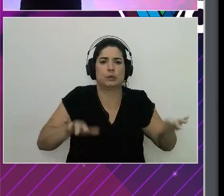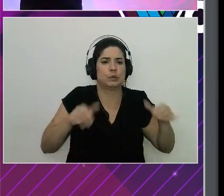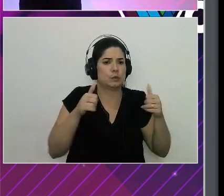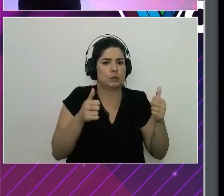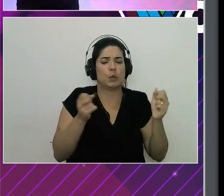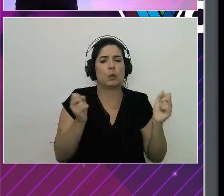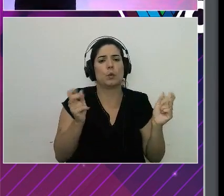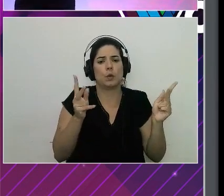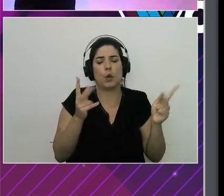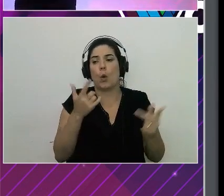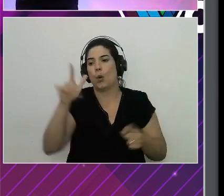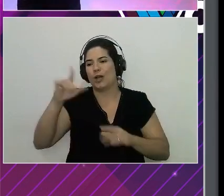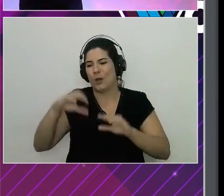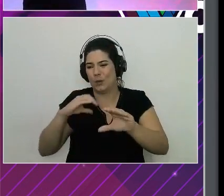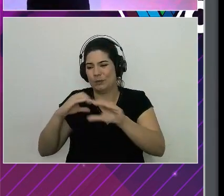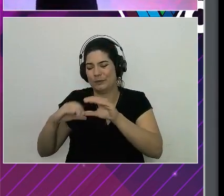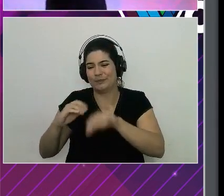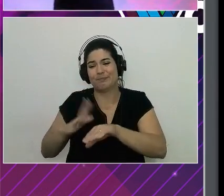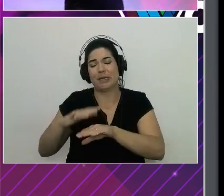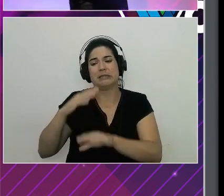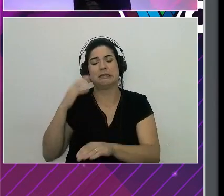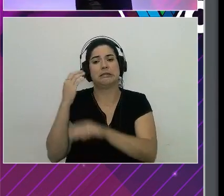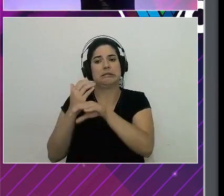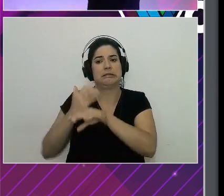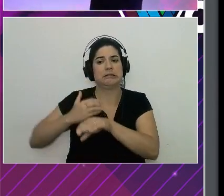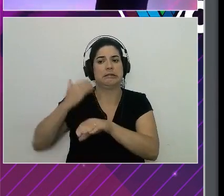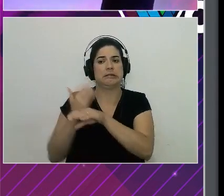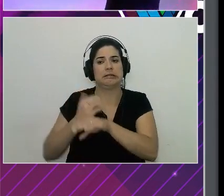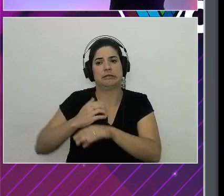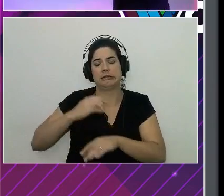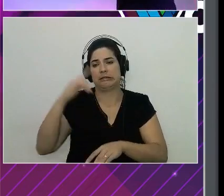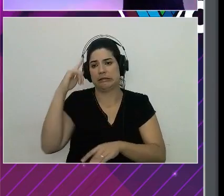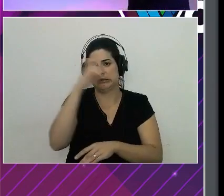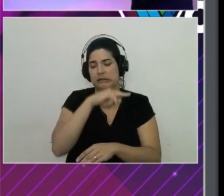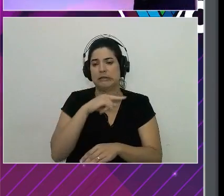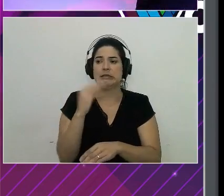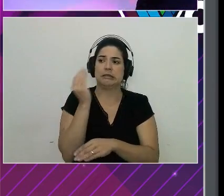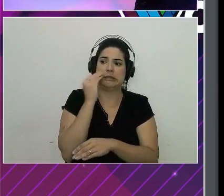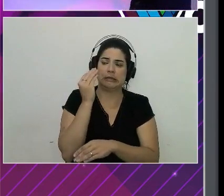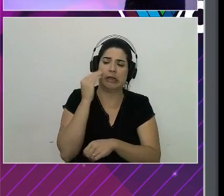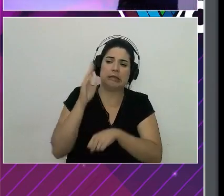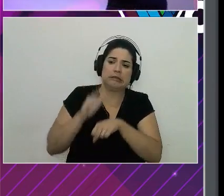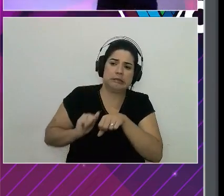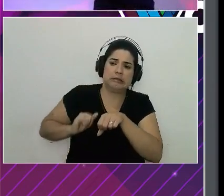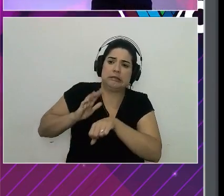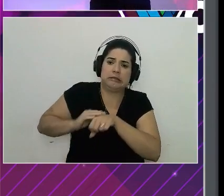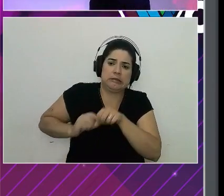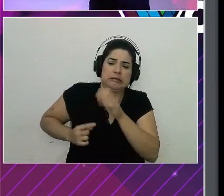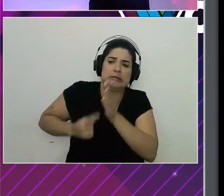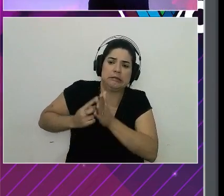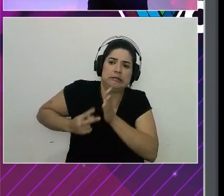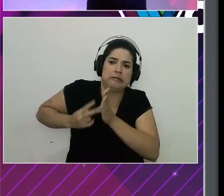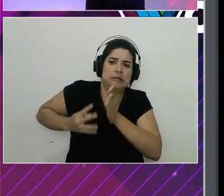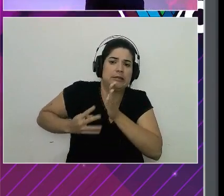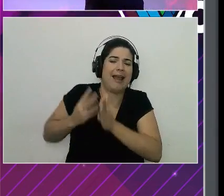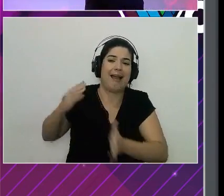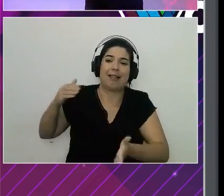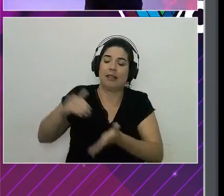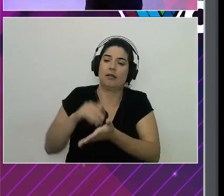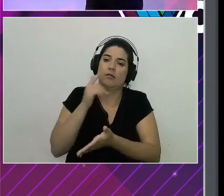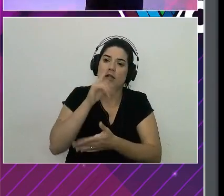outras que vão ser com um pouco mais de atrito, que você vai ter que fazer 3, 4 chamadas para poder resolver. Como é que você faz para testar essa situação?